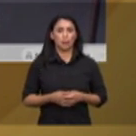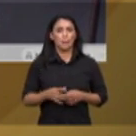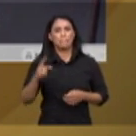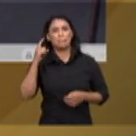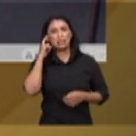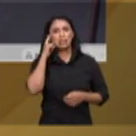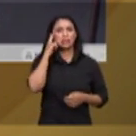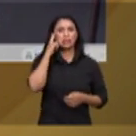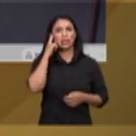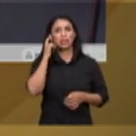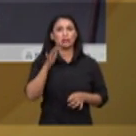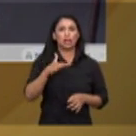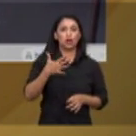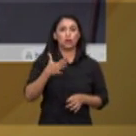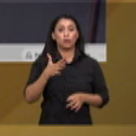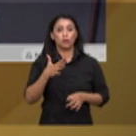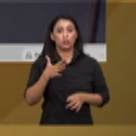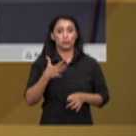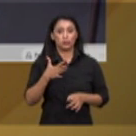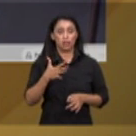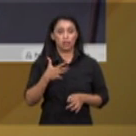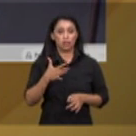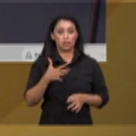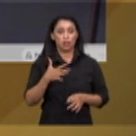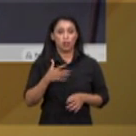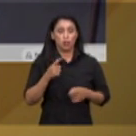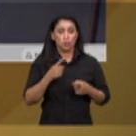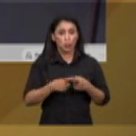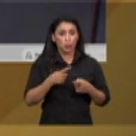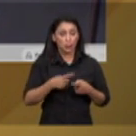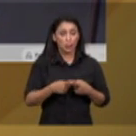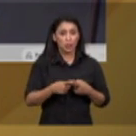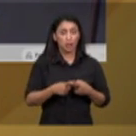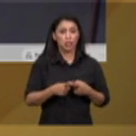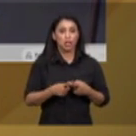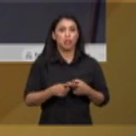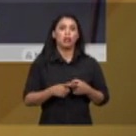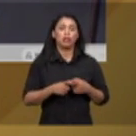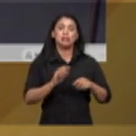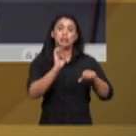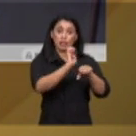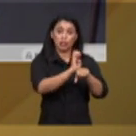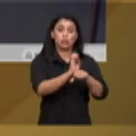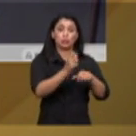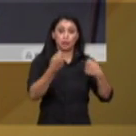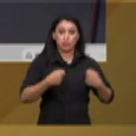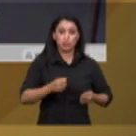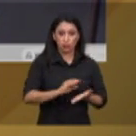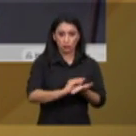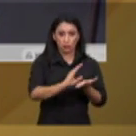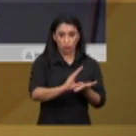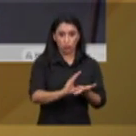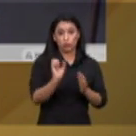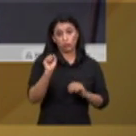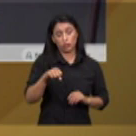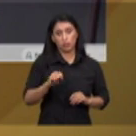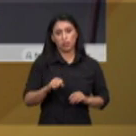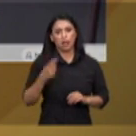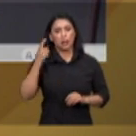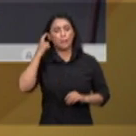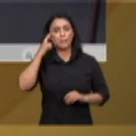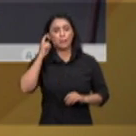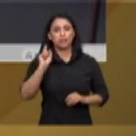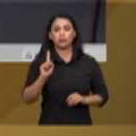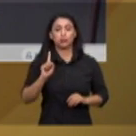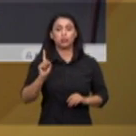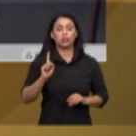assunto, por mais que estados precisem de recursos num dado momento, não me parece seja